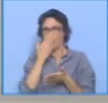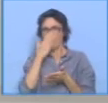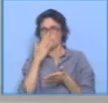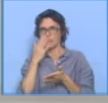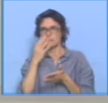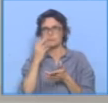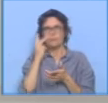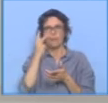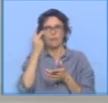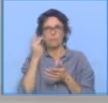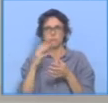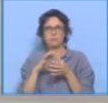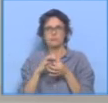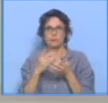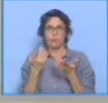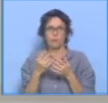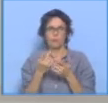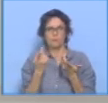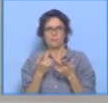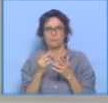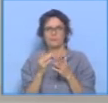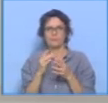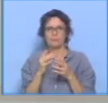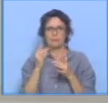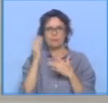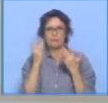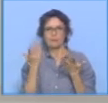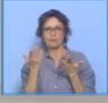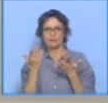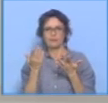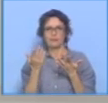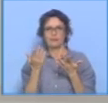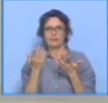existencial. Não sabemos se é académica. Sim. Porque